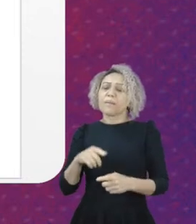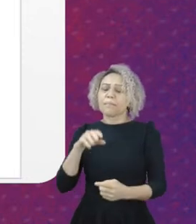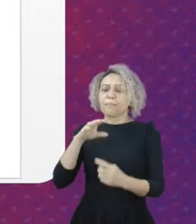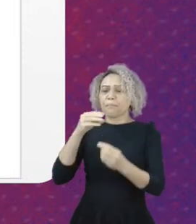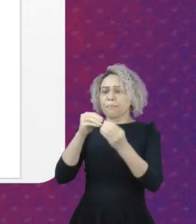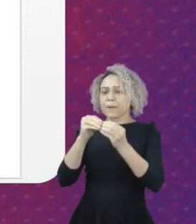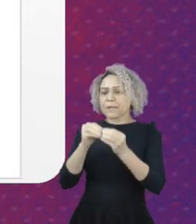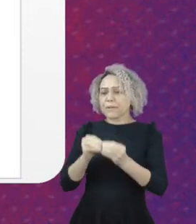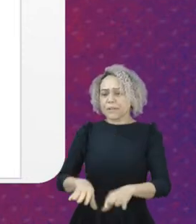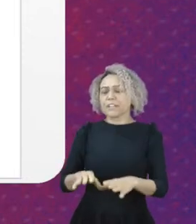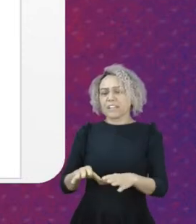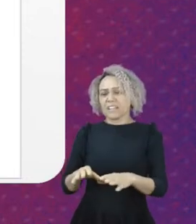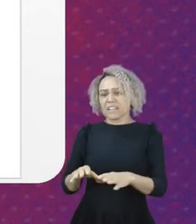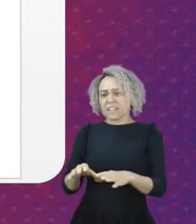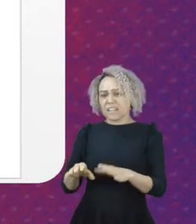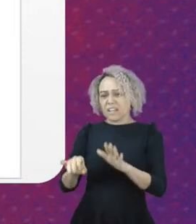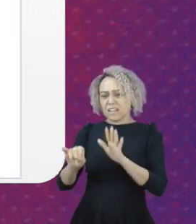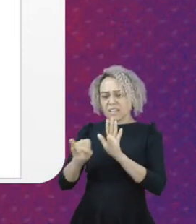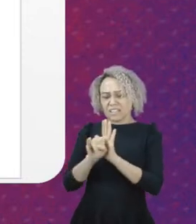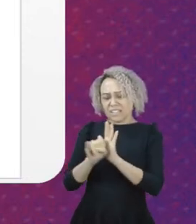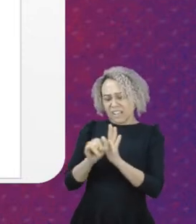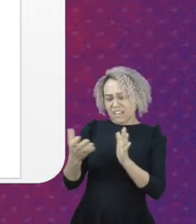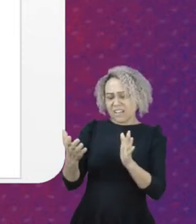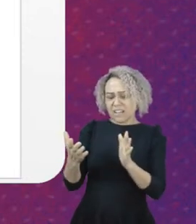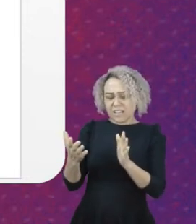pessoa, geralmente desenvolvida, né,